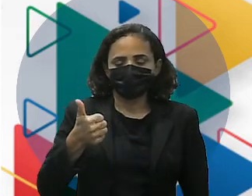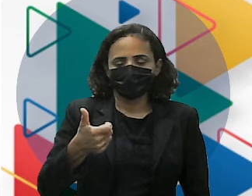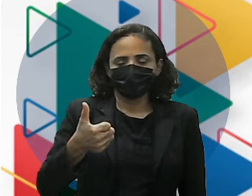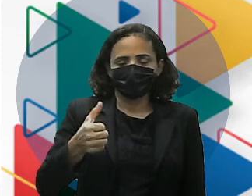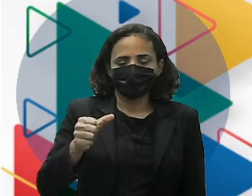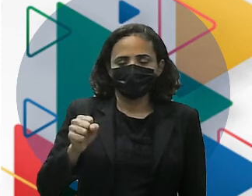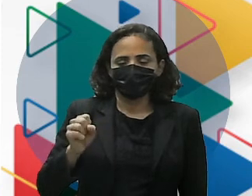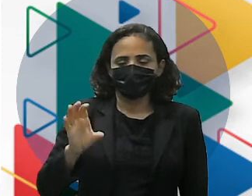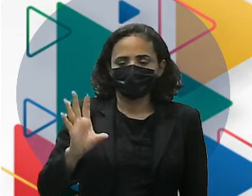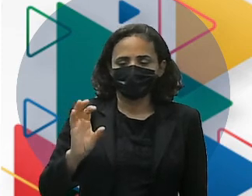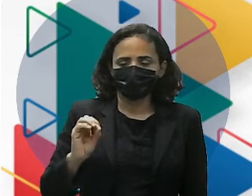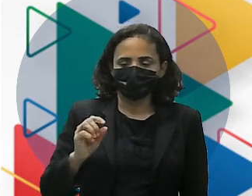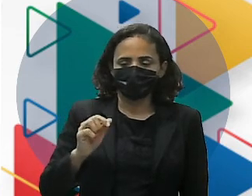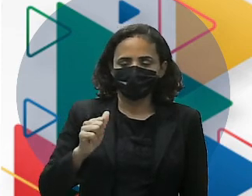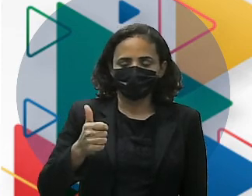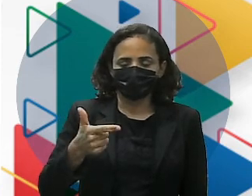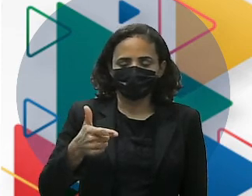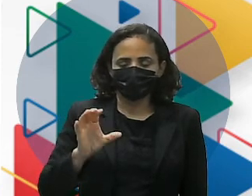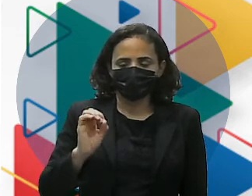com